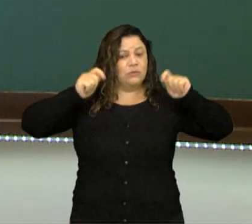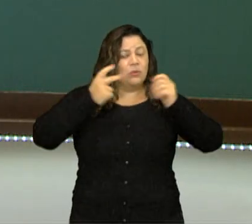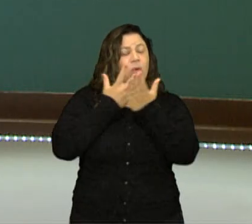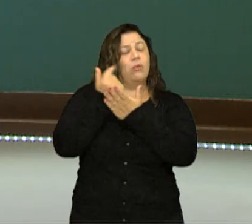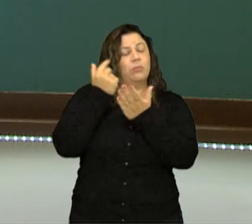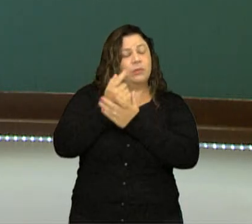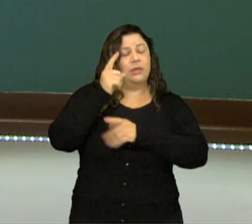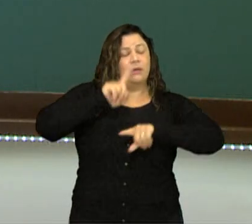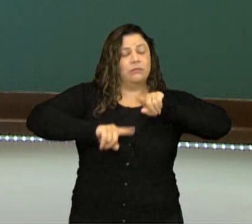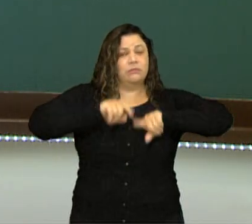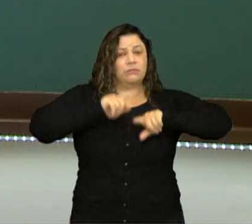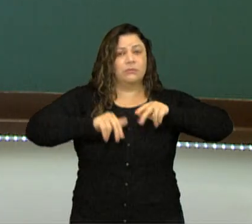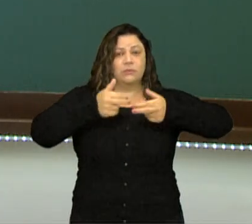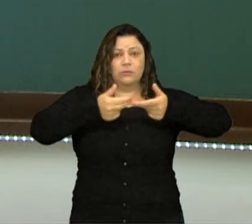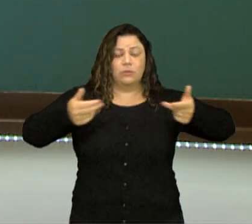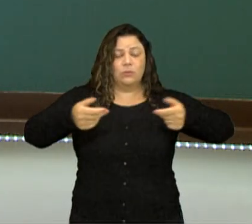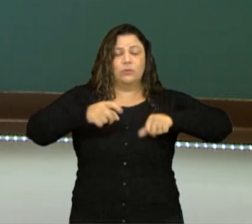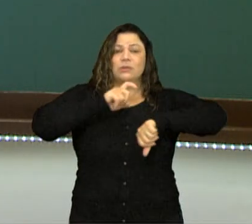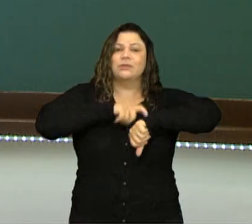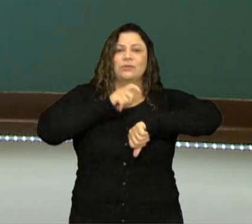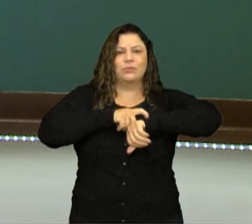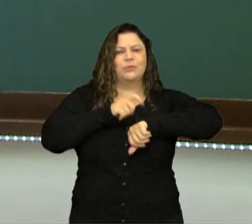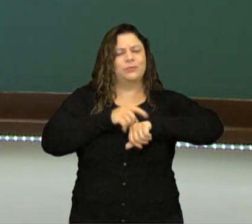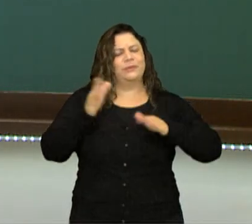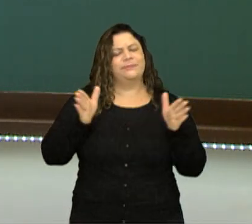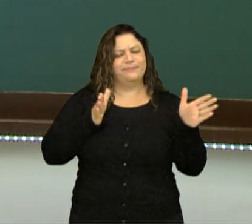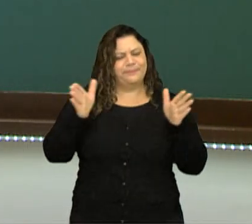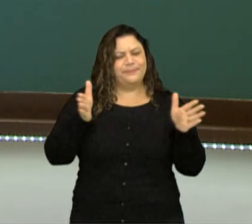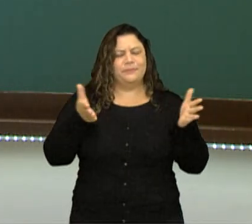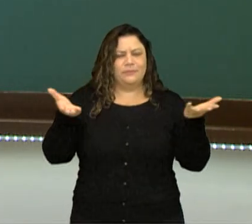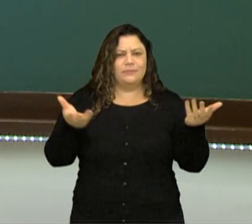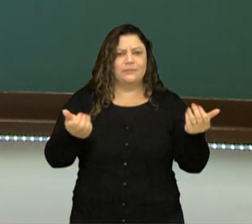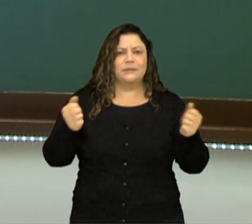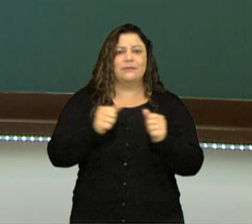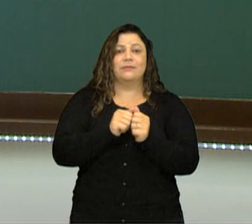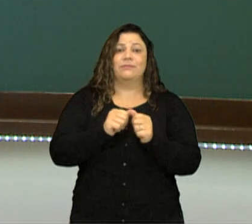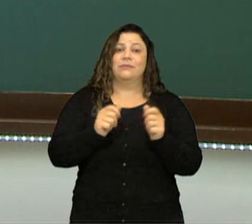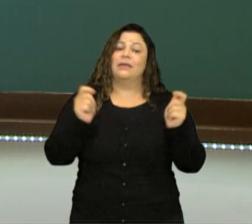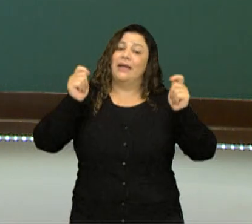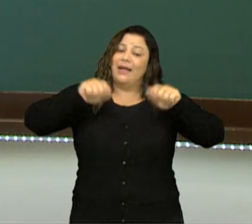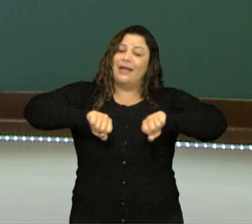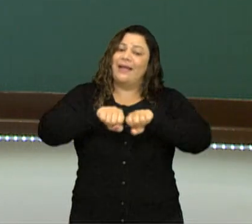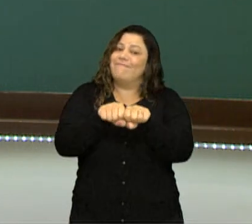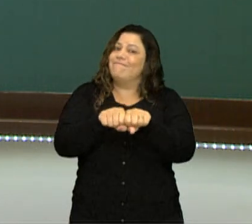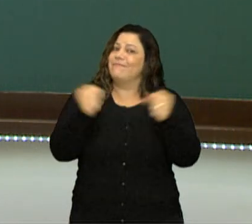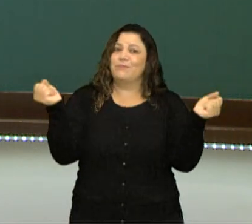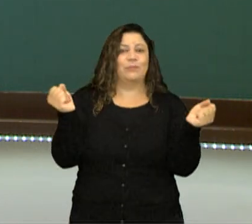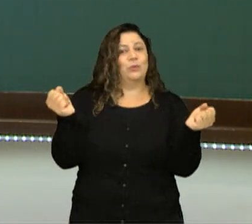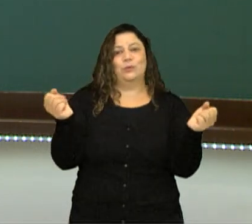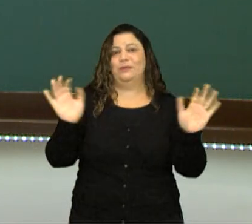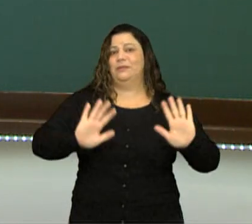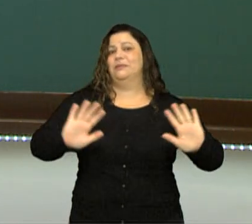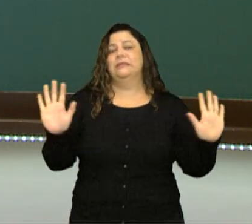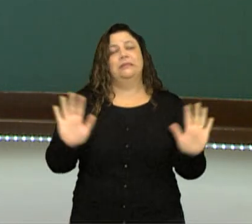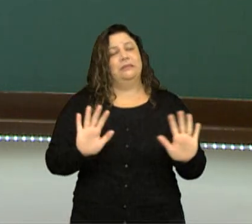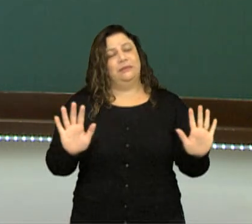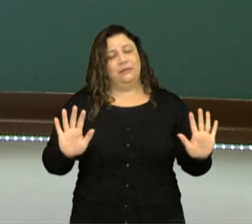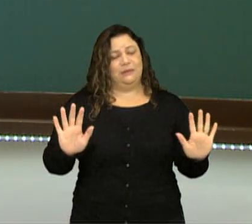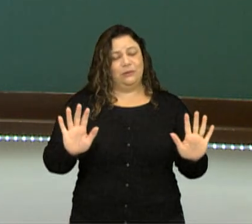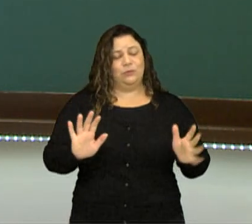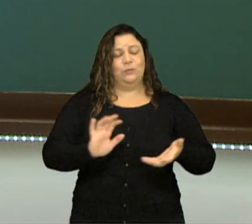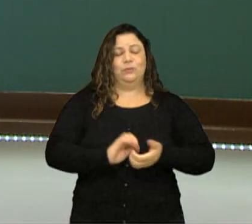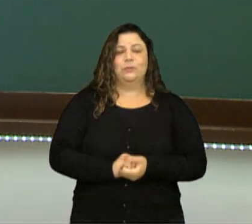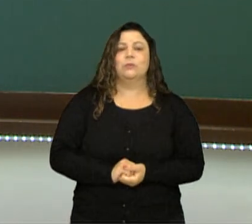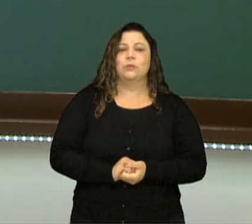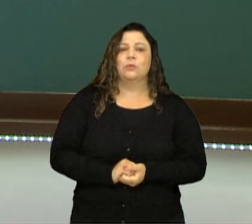que nesse momento é uma crise maior ainda, então ele não consegue fazer coisas que na crise ele poderia. Na